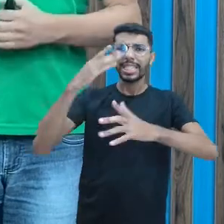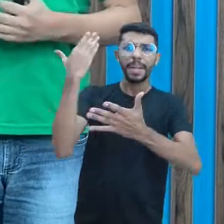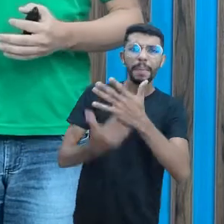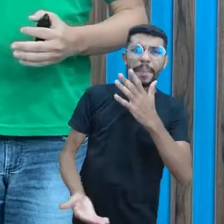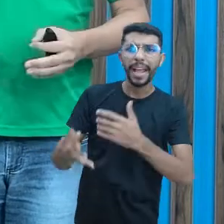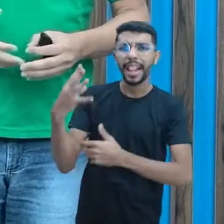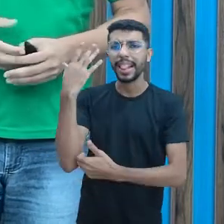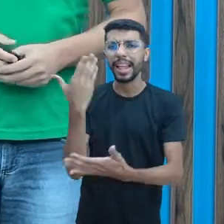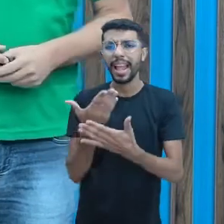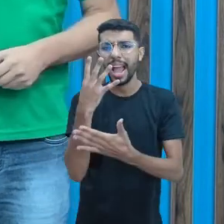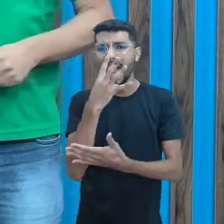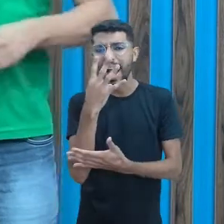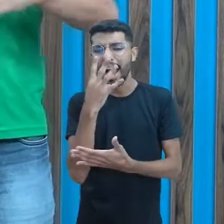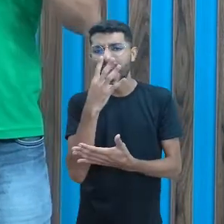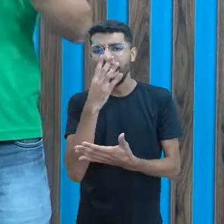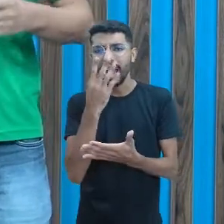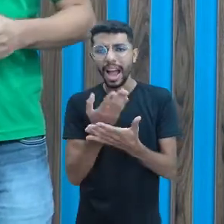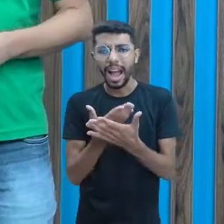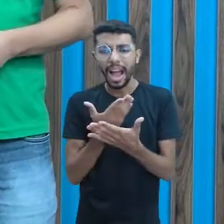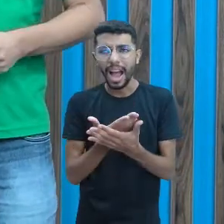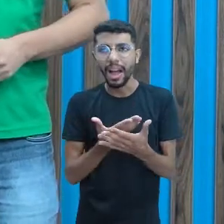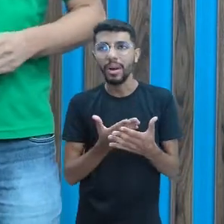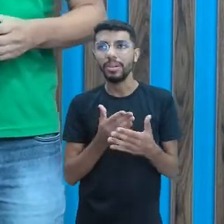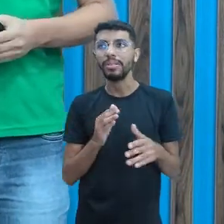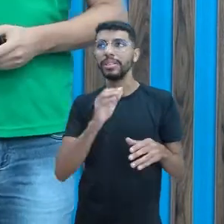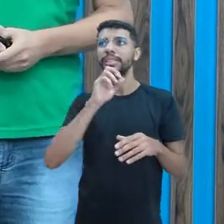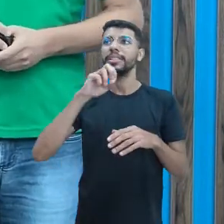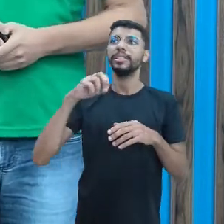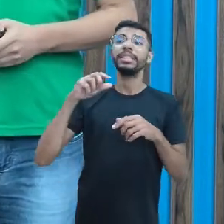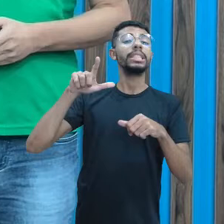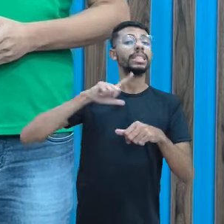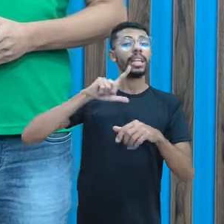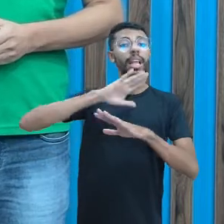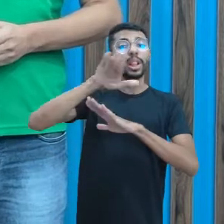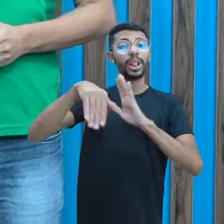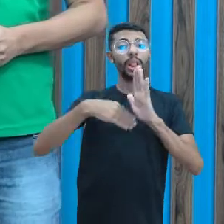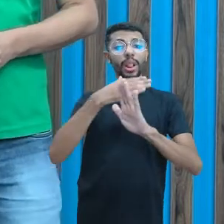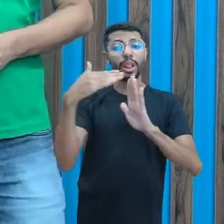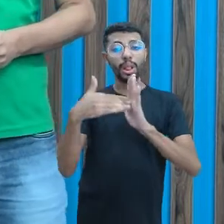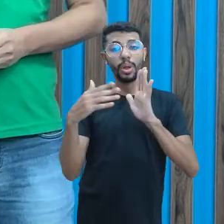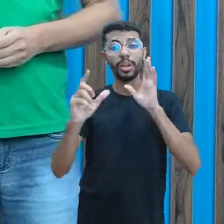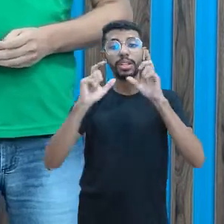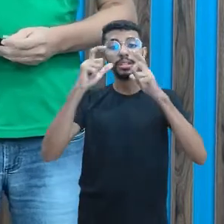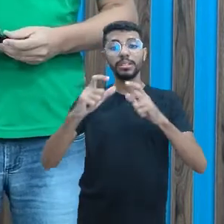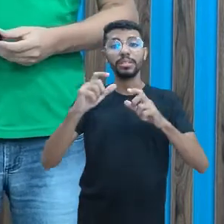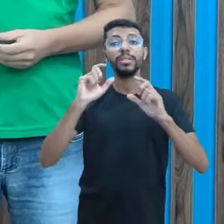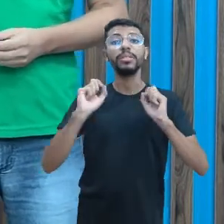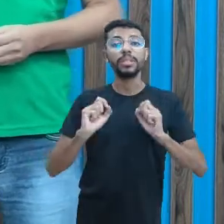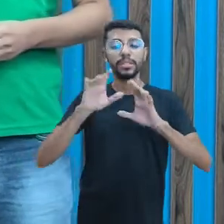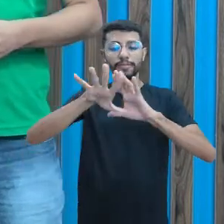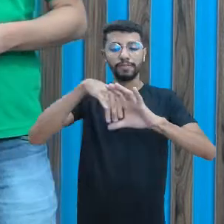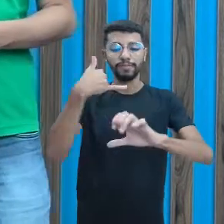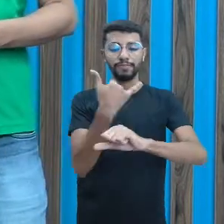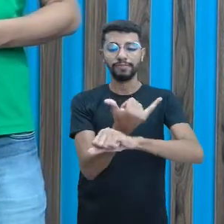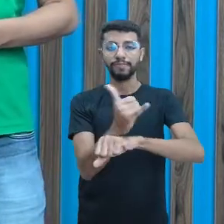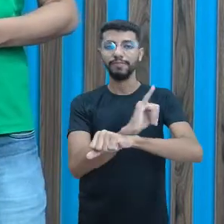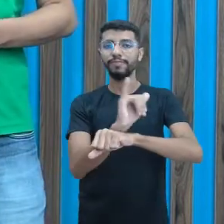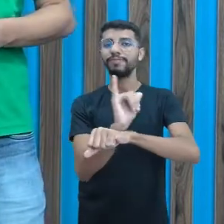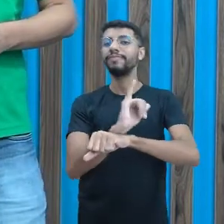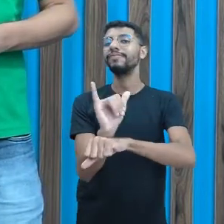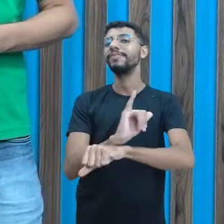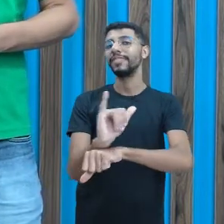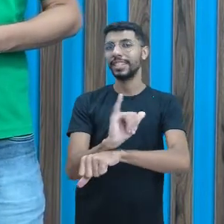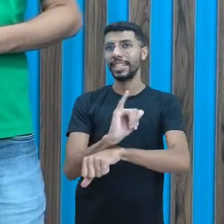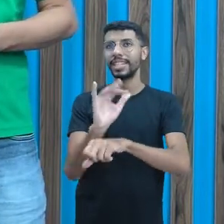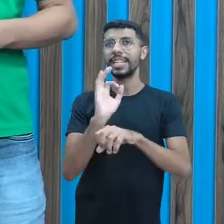quiser rever algum ponto da aula ou a aula inteira, enfim, todas as aulas estão lá no nosso, né, essas aulas estão no nosso canal